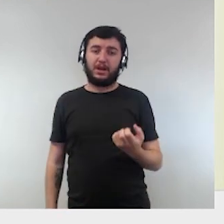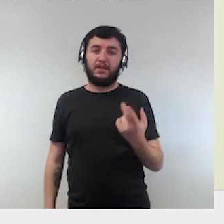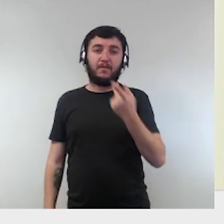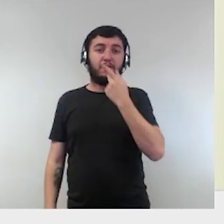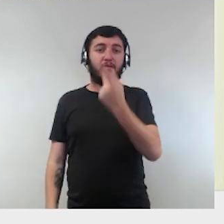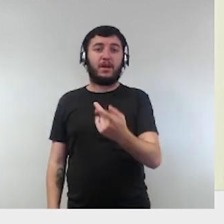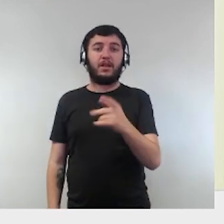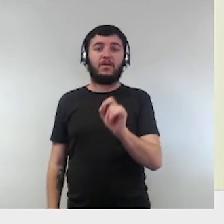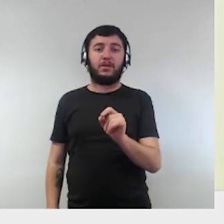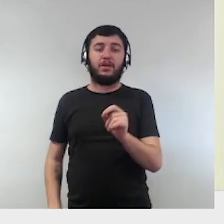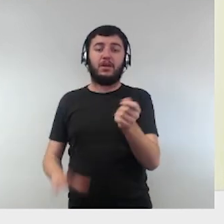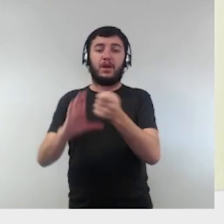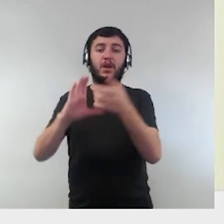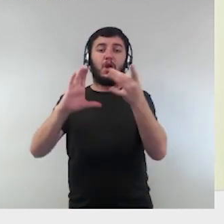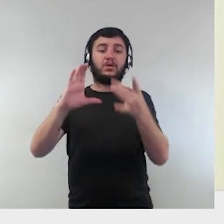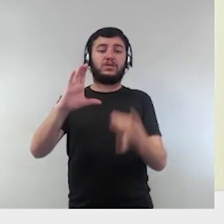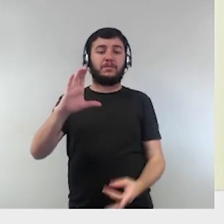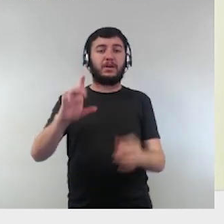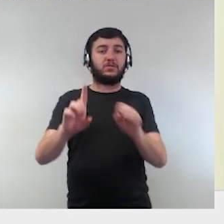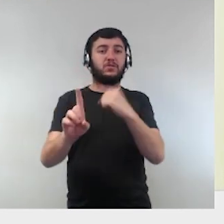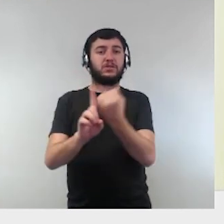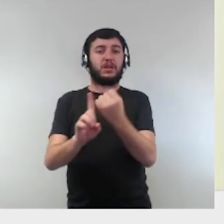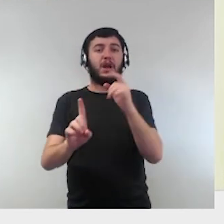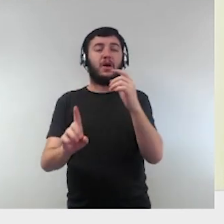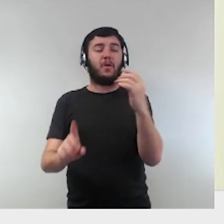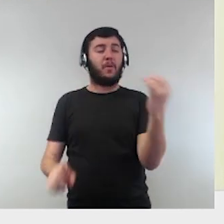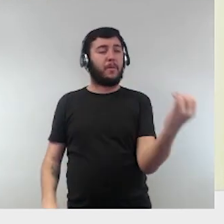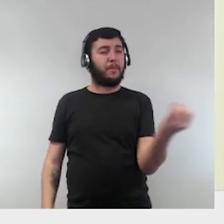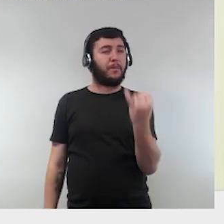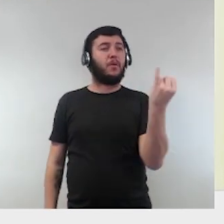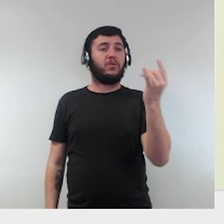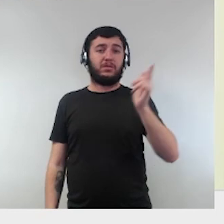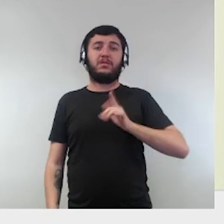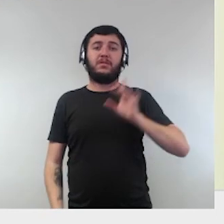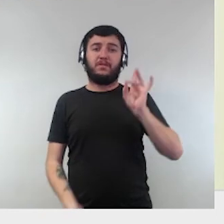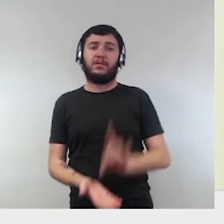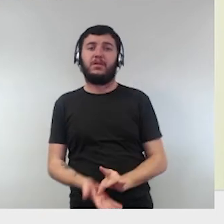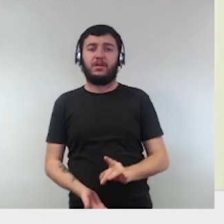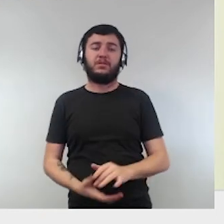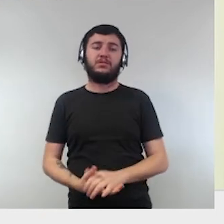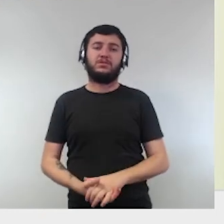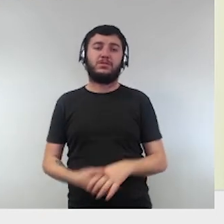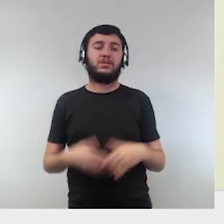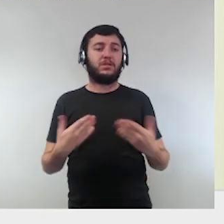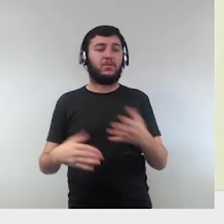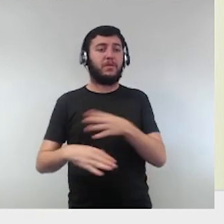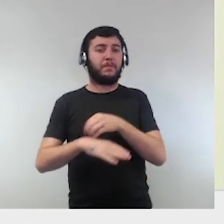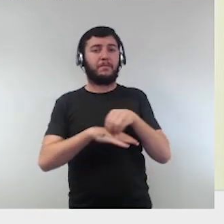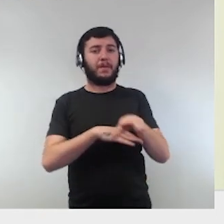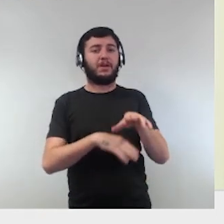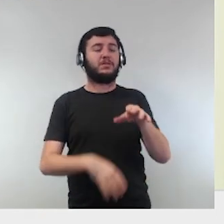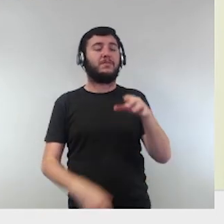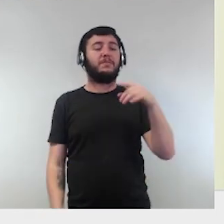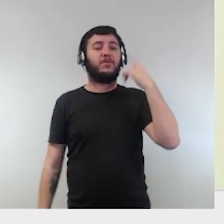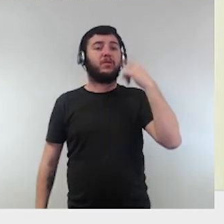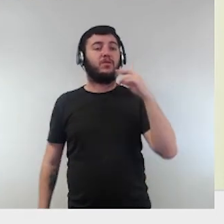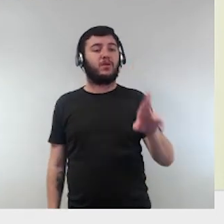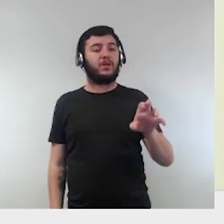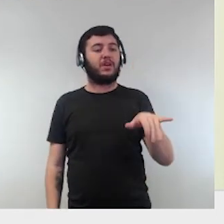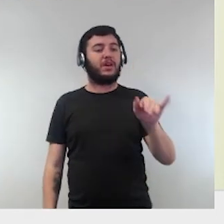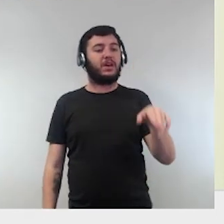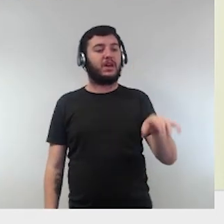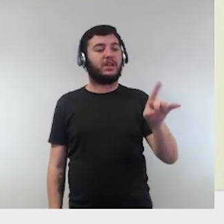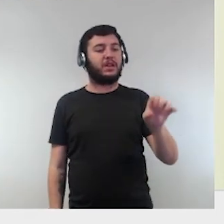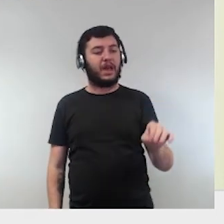é que o aspecto social é muito relevante quando se falou do doutor Reinaldo e a doutora Rosana.